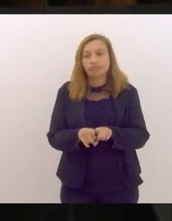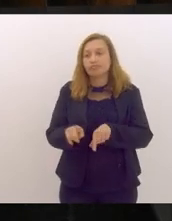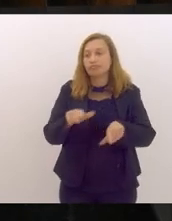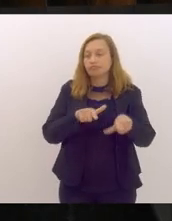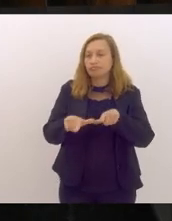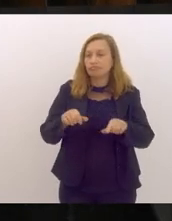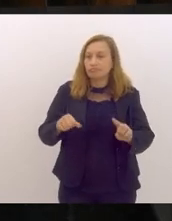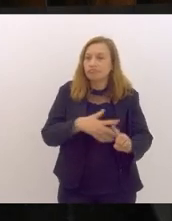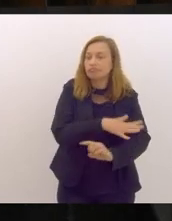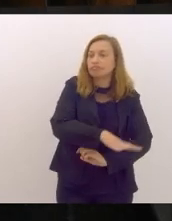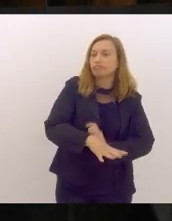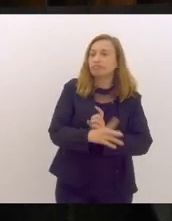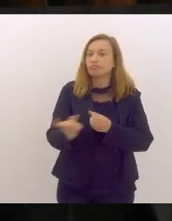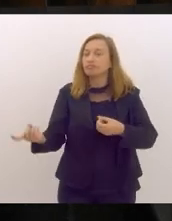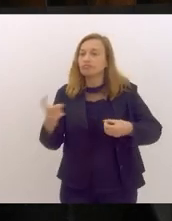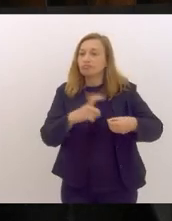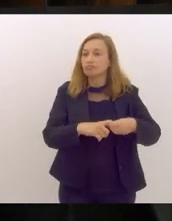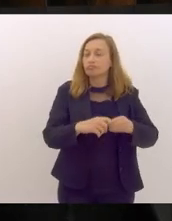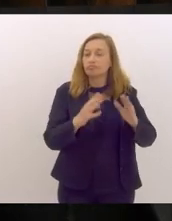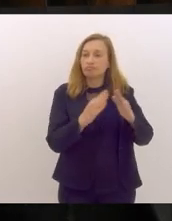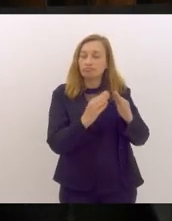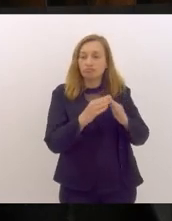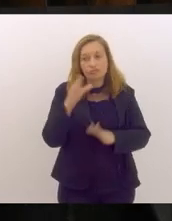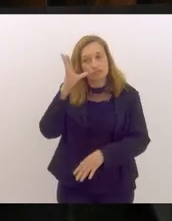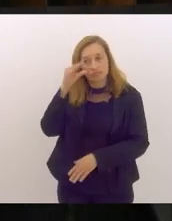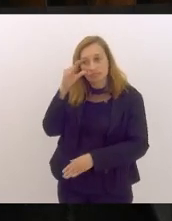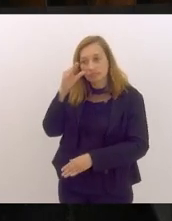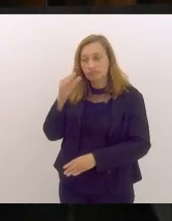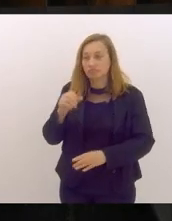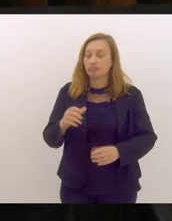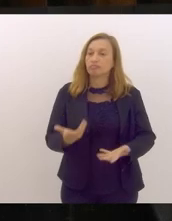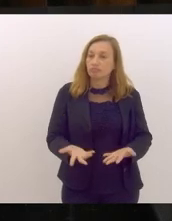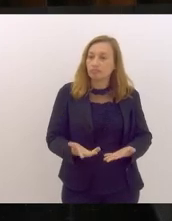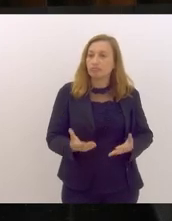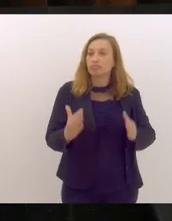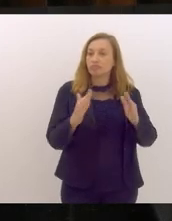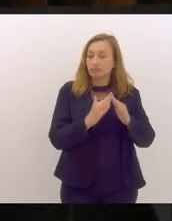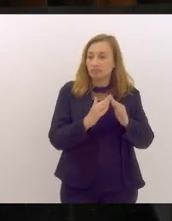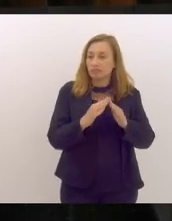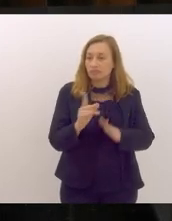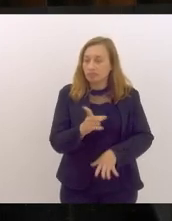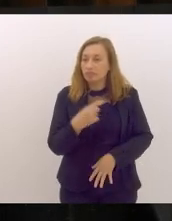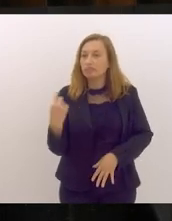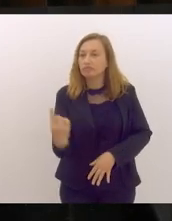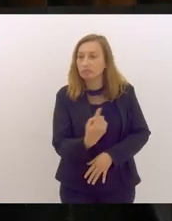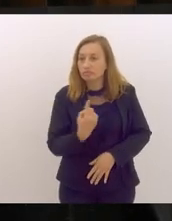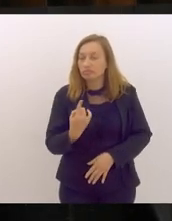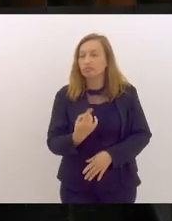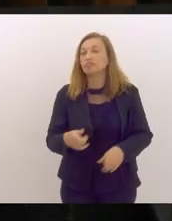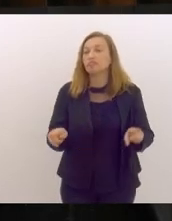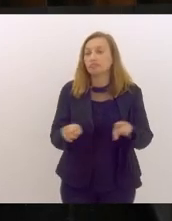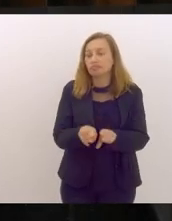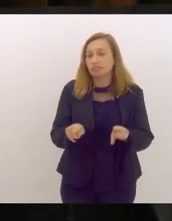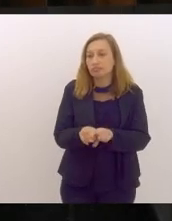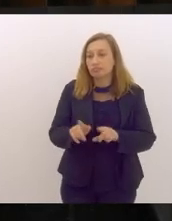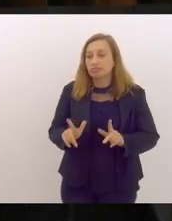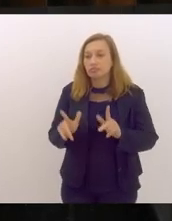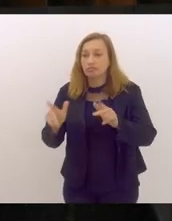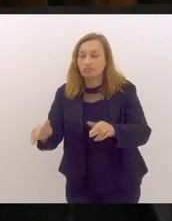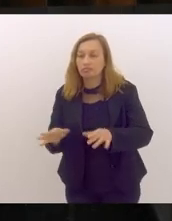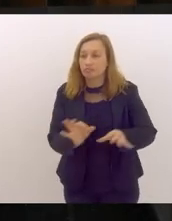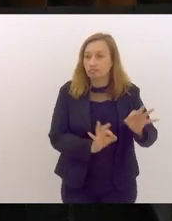trabalho social voltado para habitação de interesse social, Casa da Gente. E tem também o mesmo